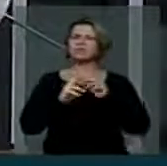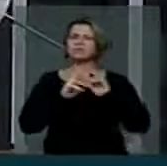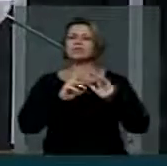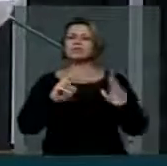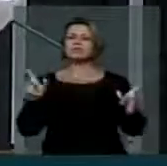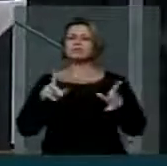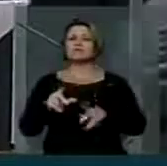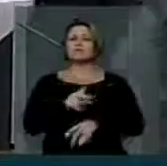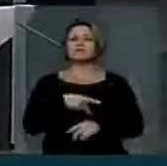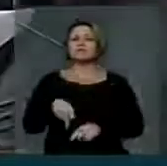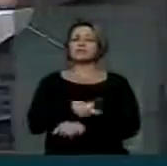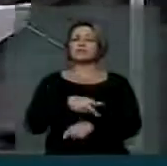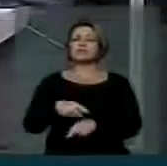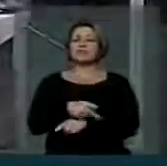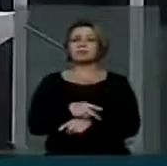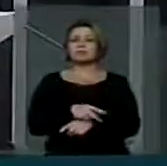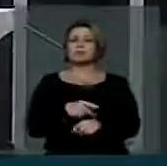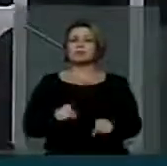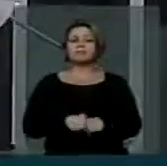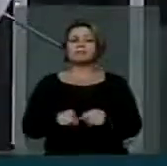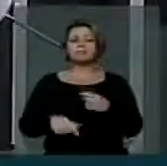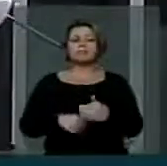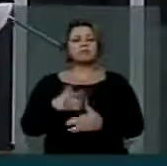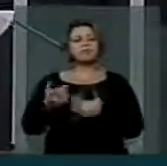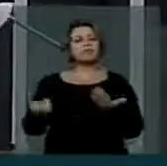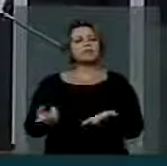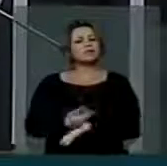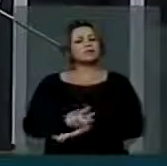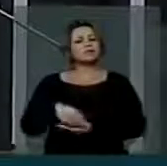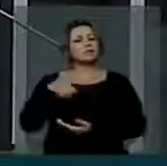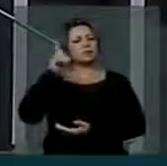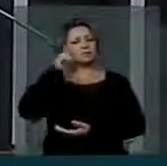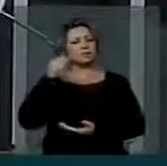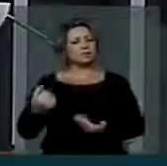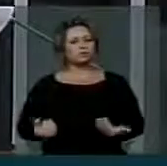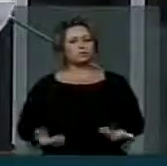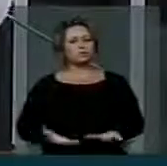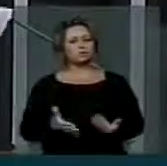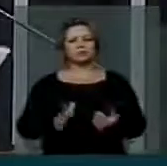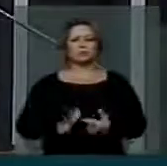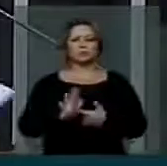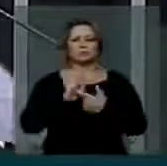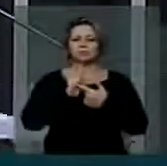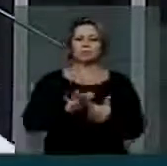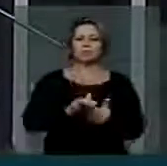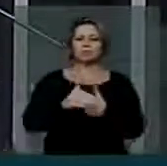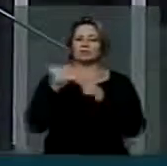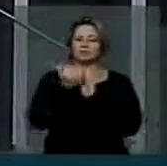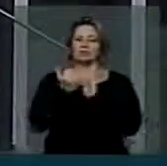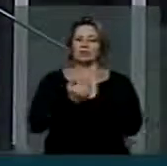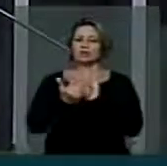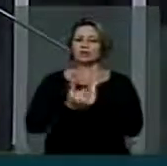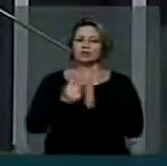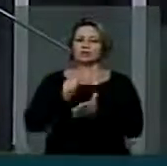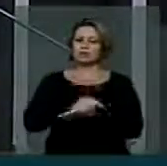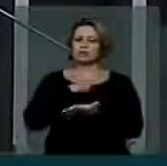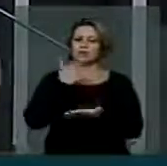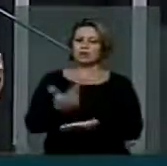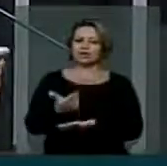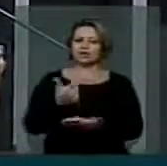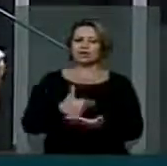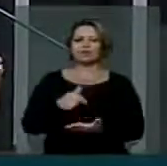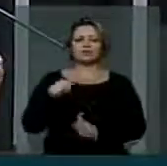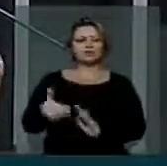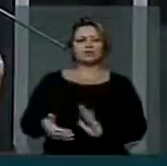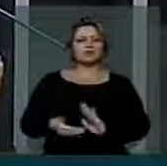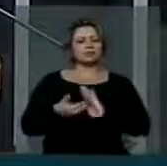diferenças do país de então em relação aos dias presentes, destacadas em matéria do Jornal da Câmara